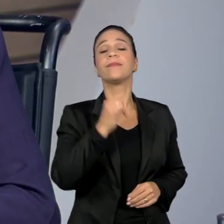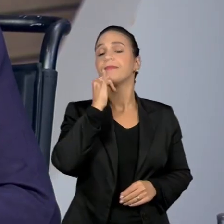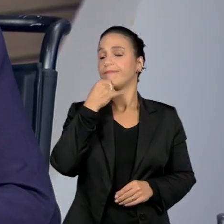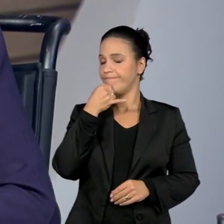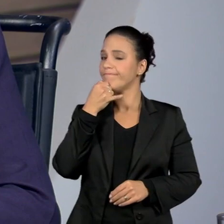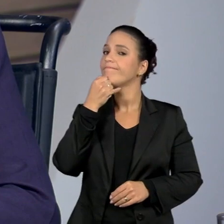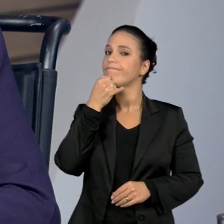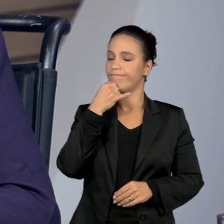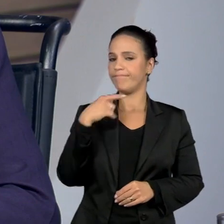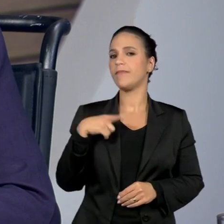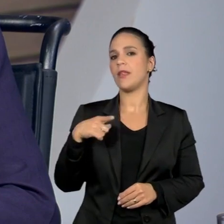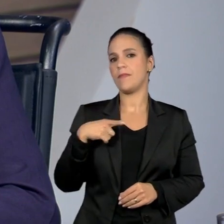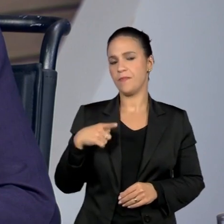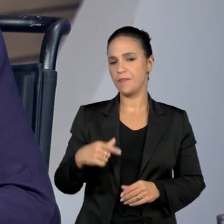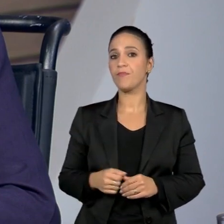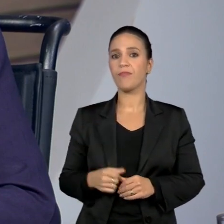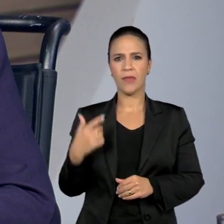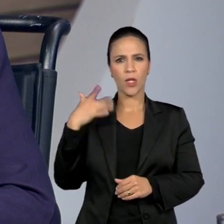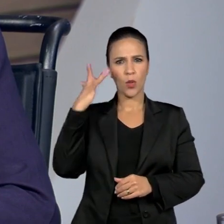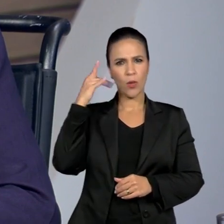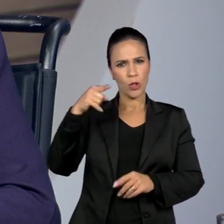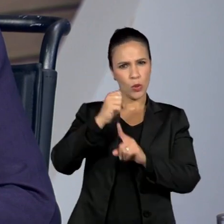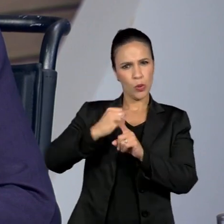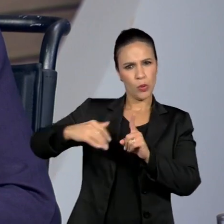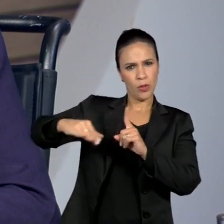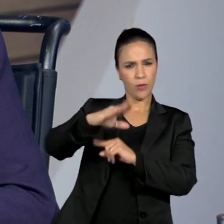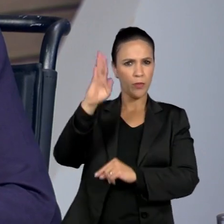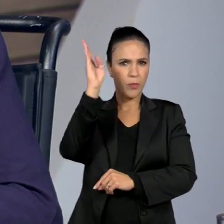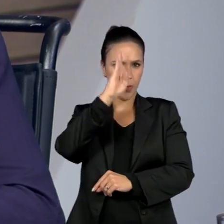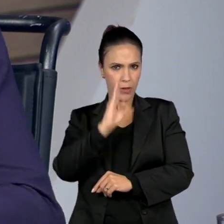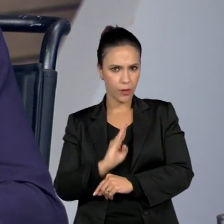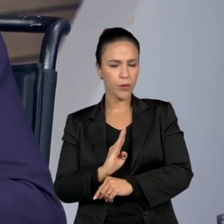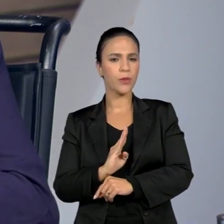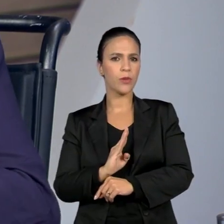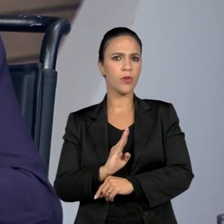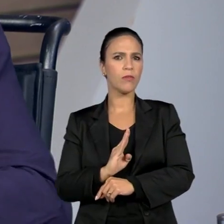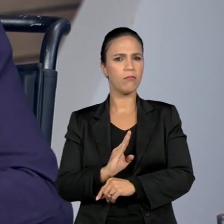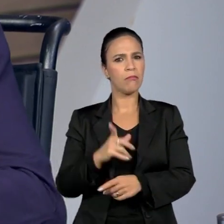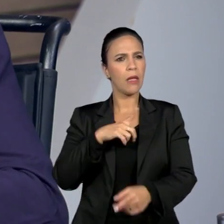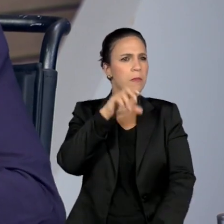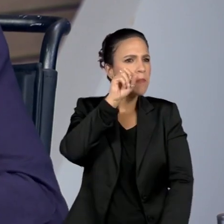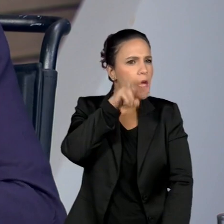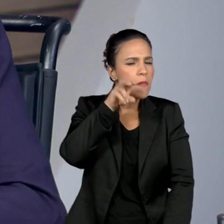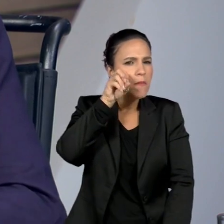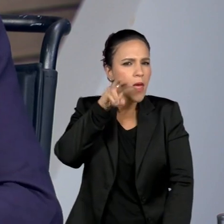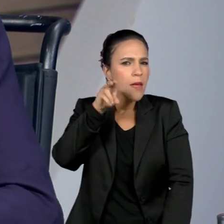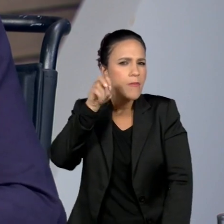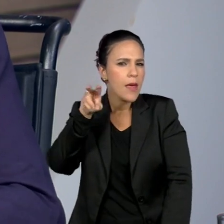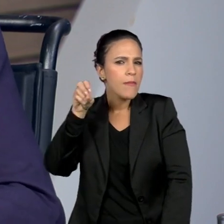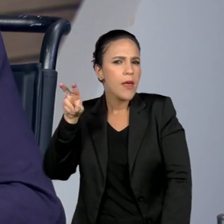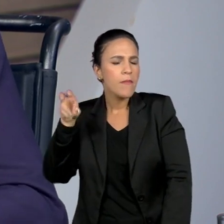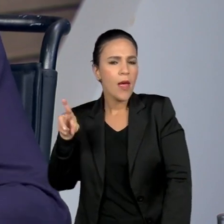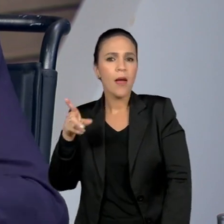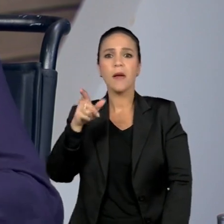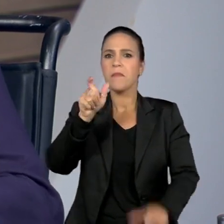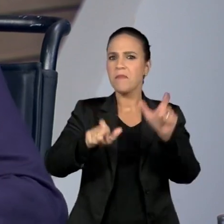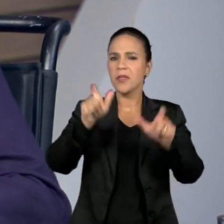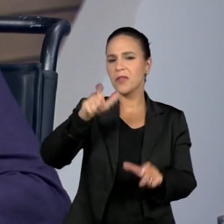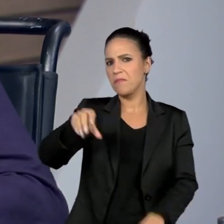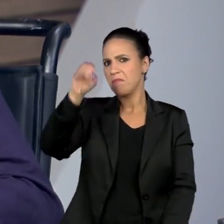Refúgio, Apatridia e Migrações, que é uma iniciativa muito importante nesse sentido, né? Espero que prospere, que seja